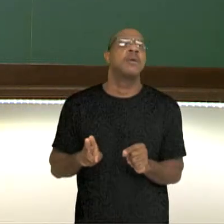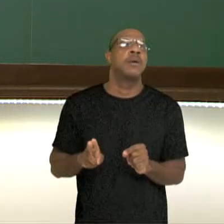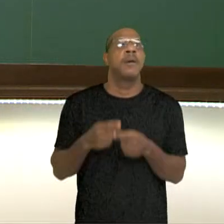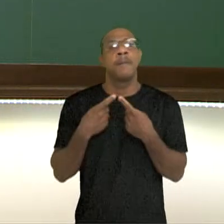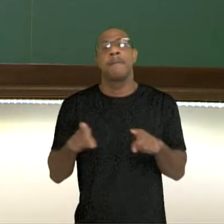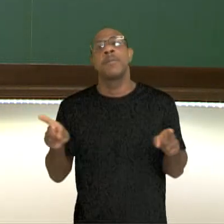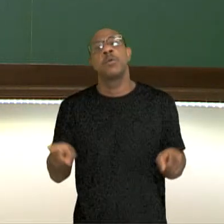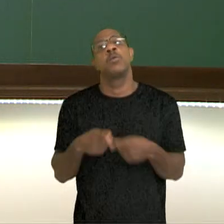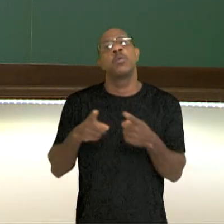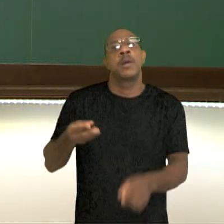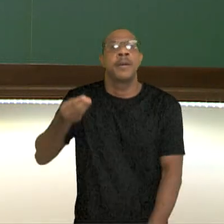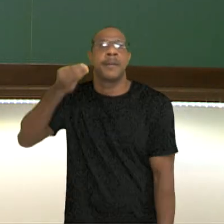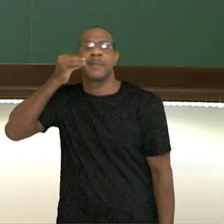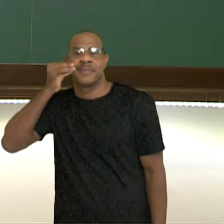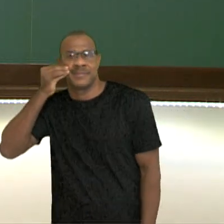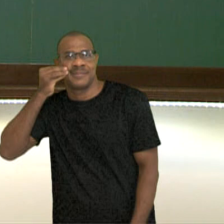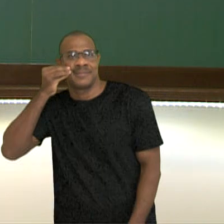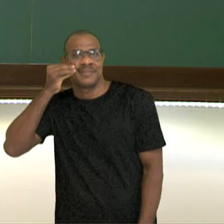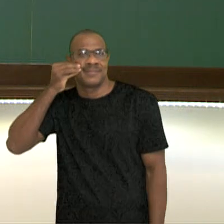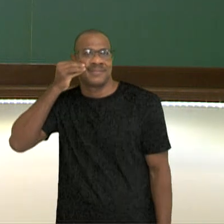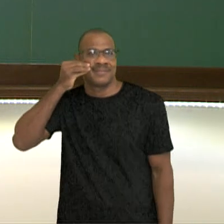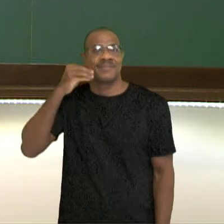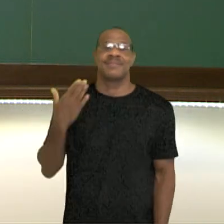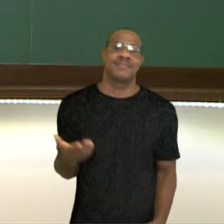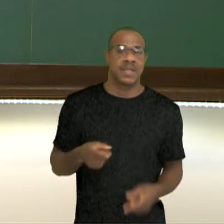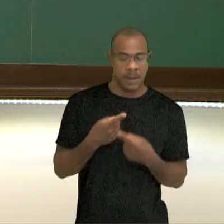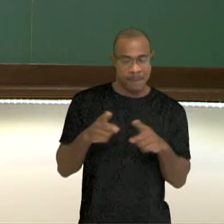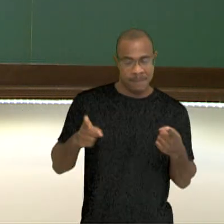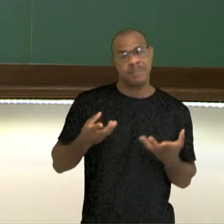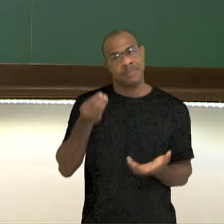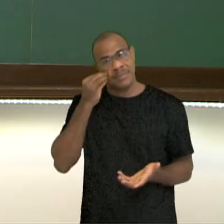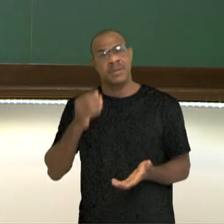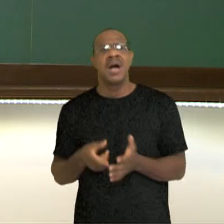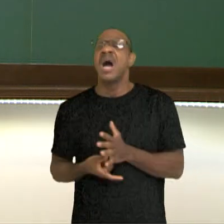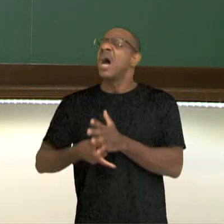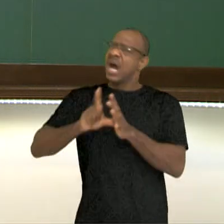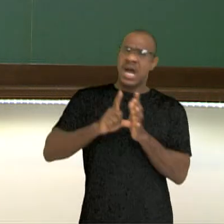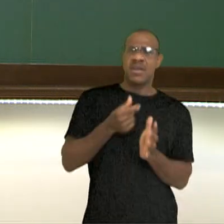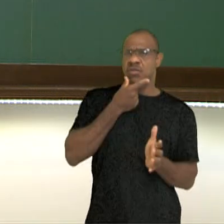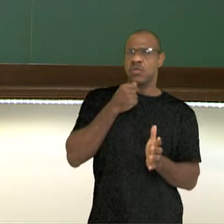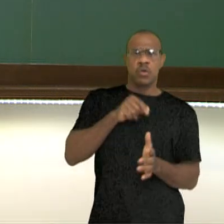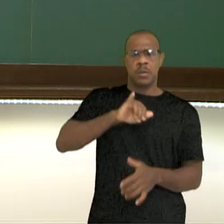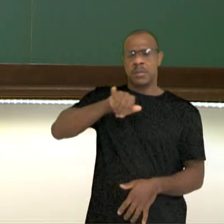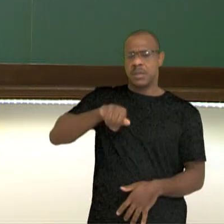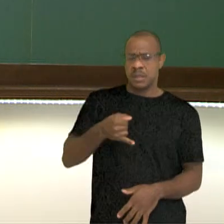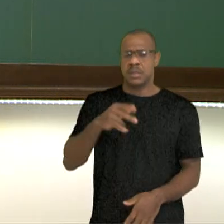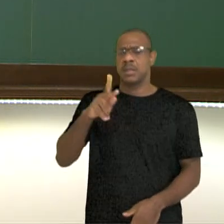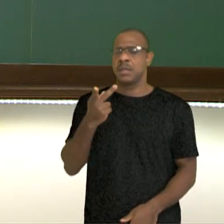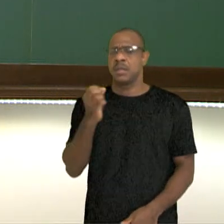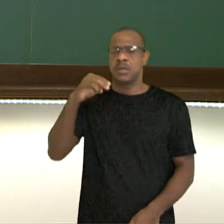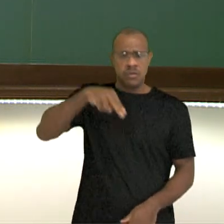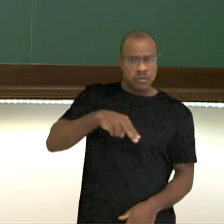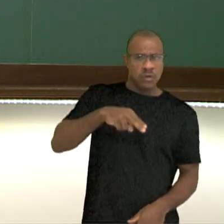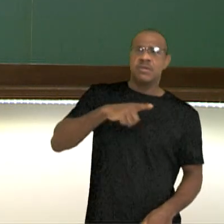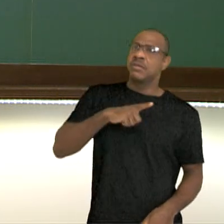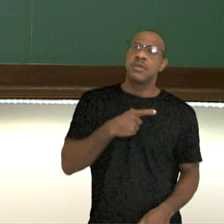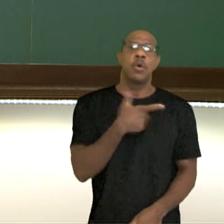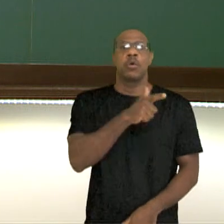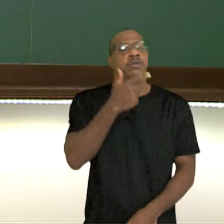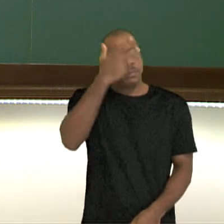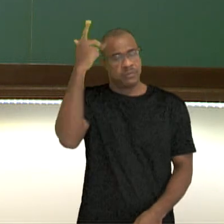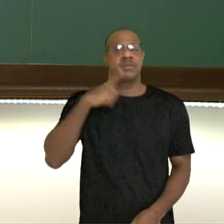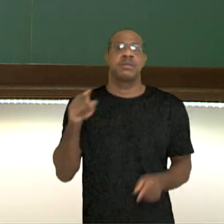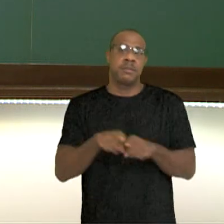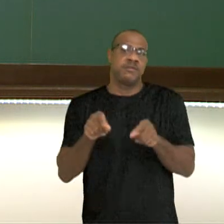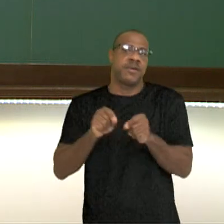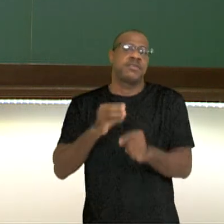música experimental. Antes de John Cage, já haviam outros músicos que faziam esses tipos de experimentos, mas foi John